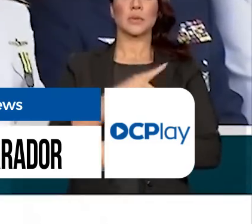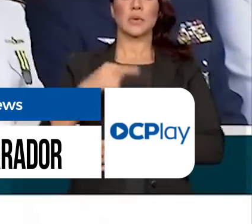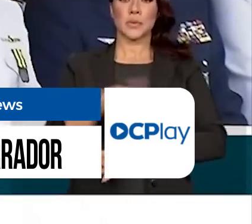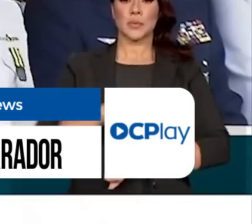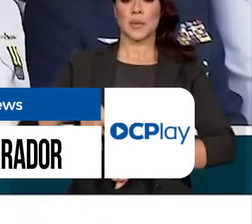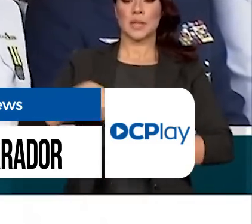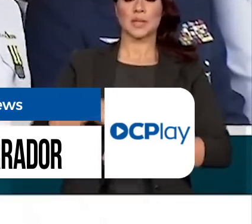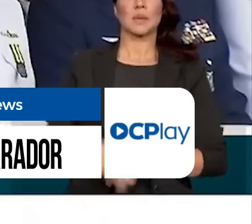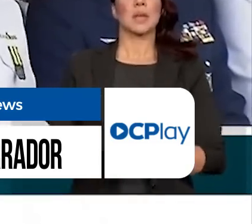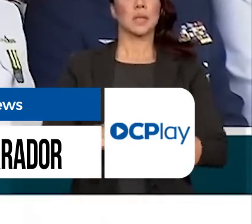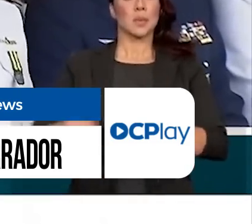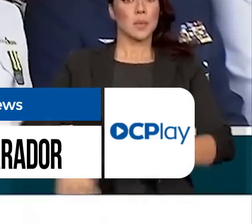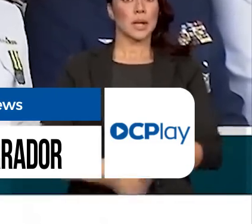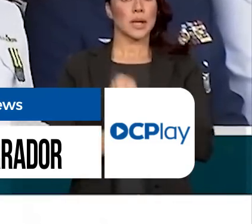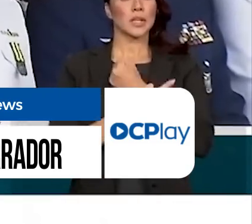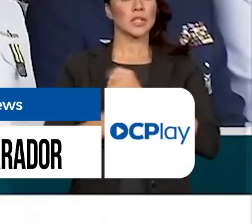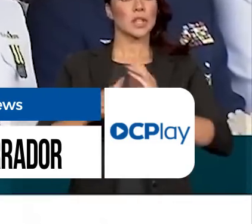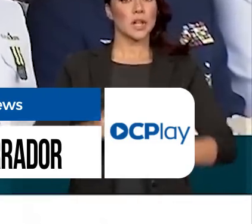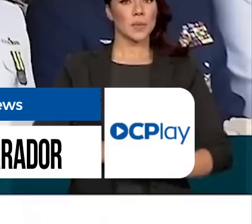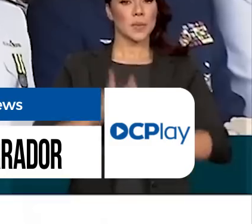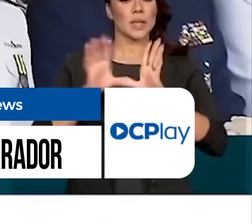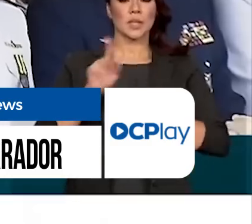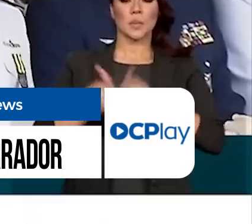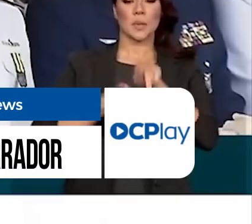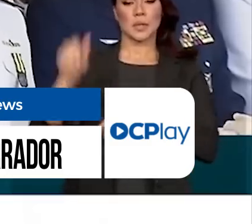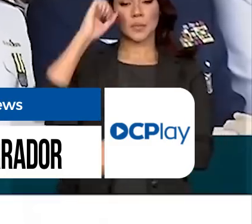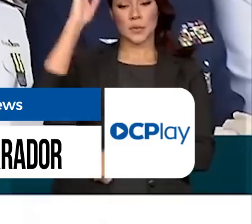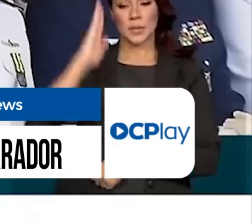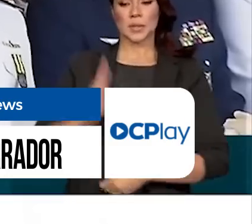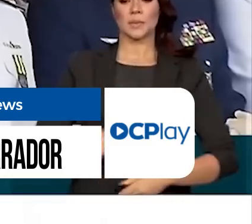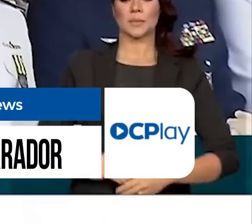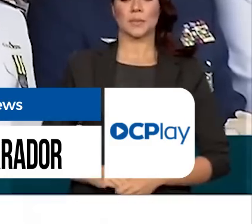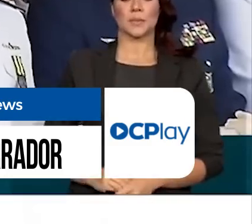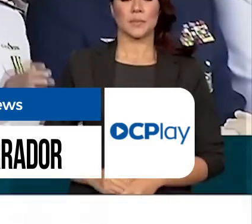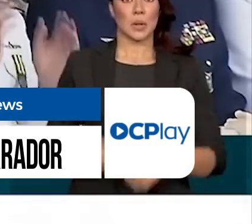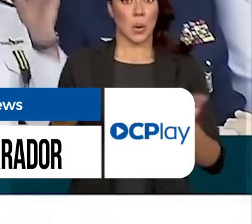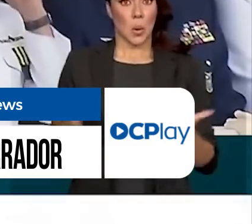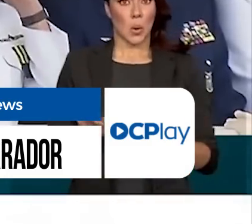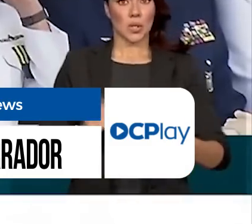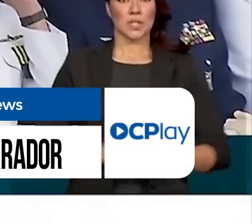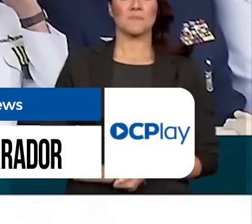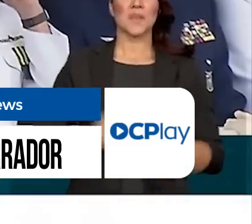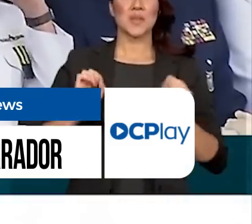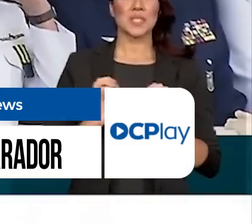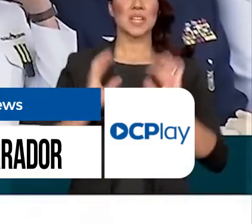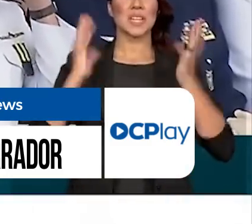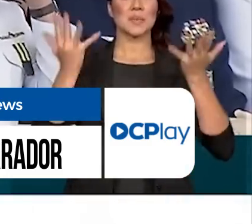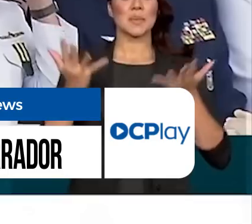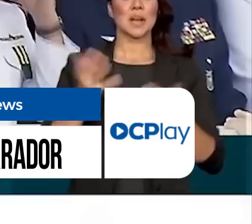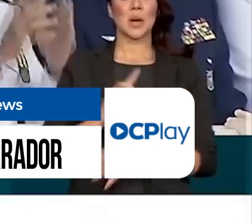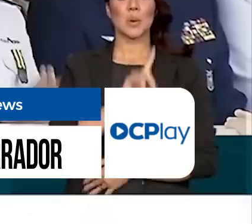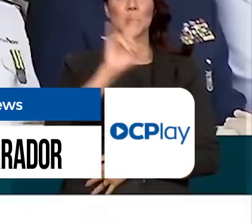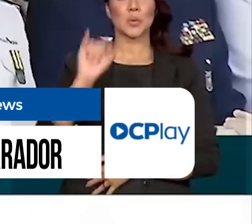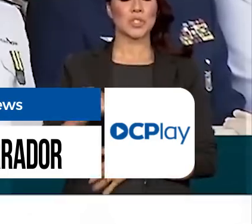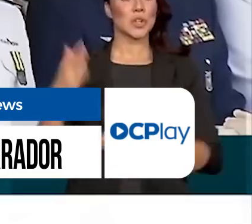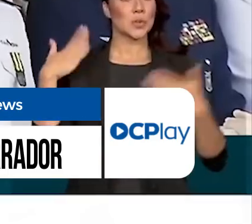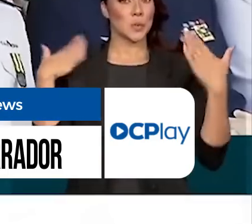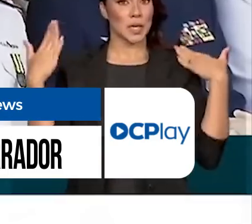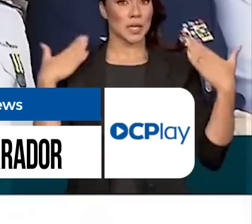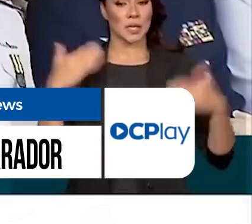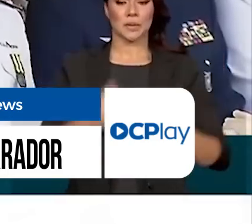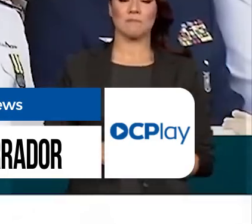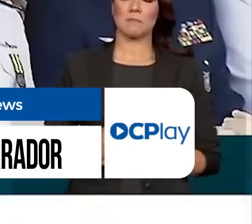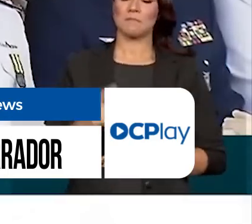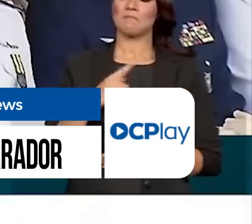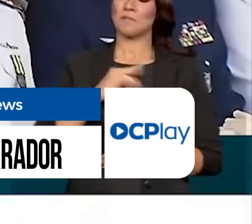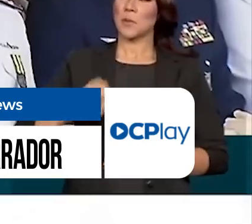pátria e pela garantia da liberdade do povo brasileiro. Hoje, ao celebrarmos mais um Dia do Marinheiro,